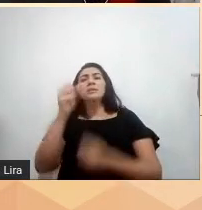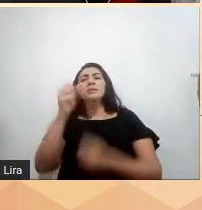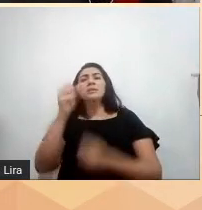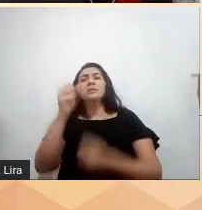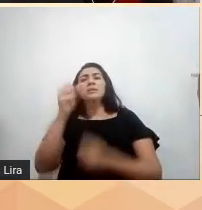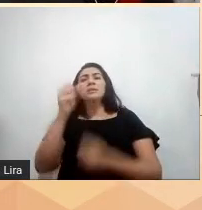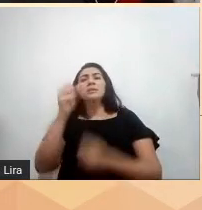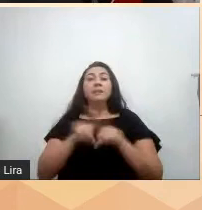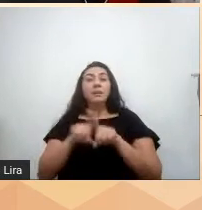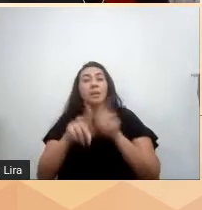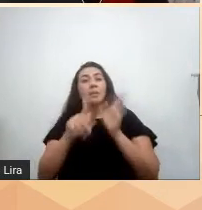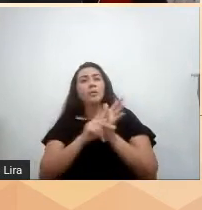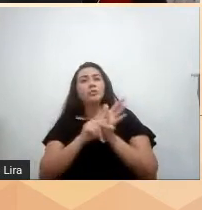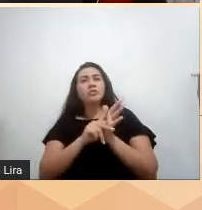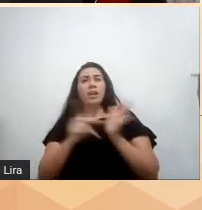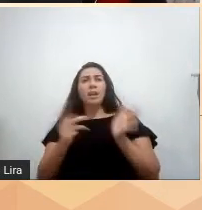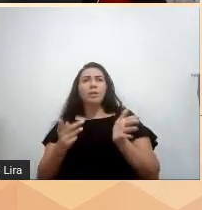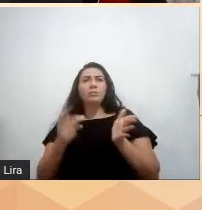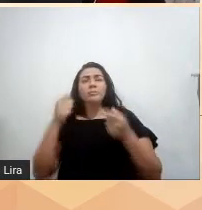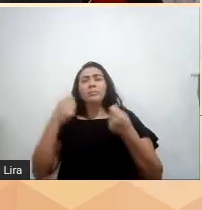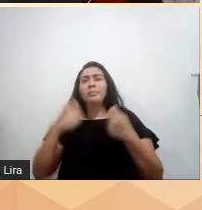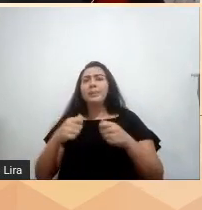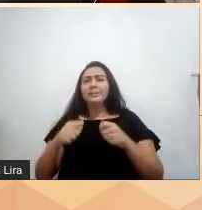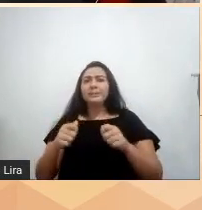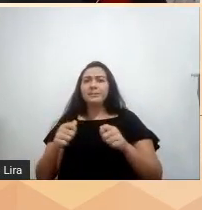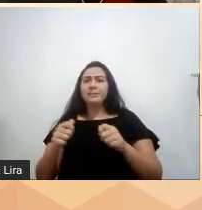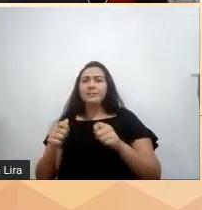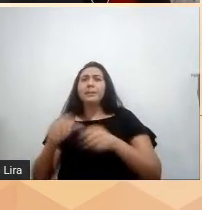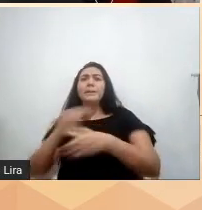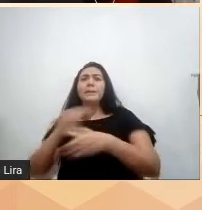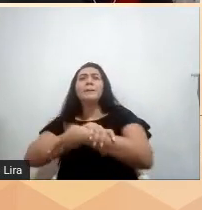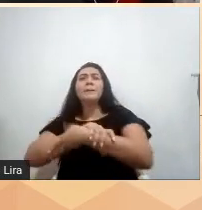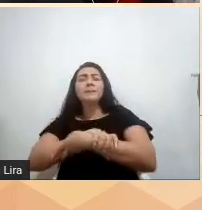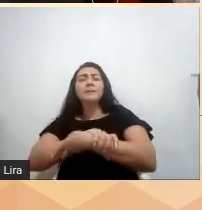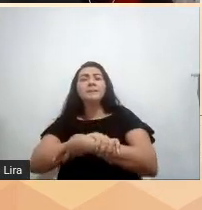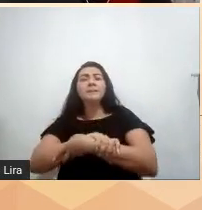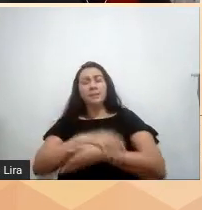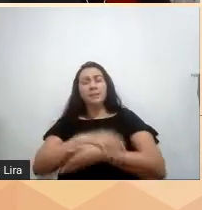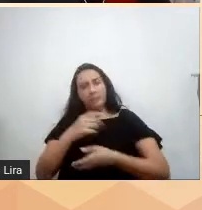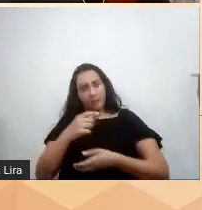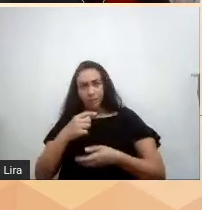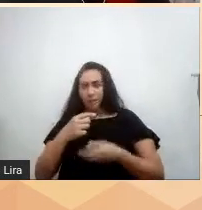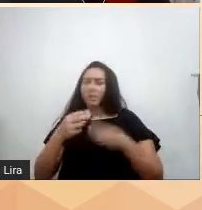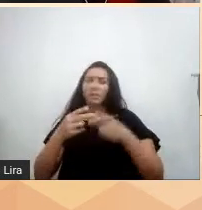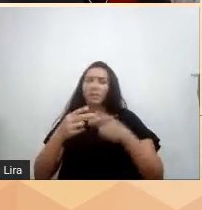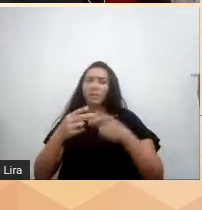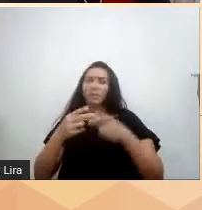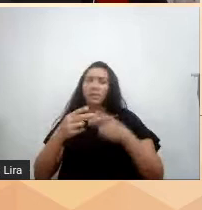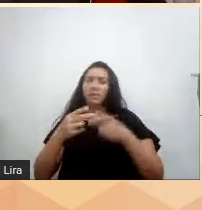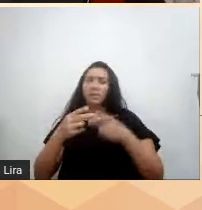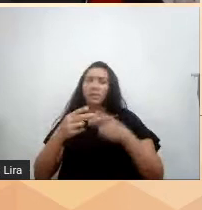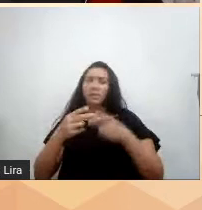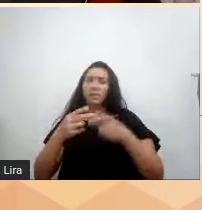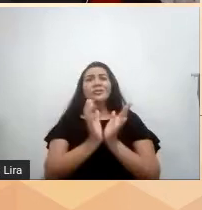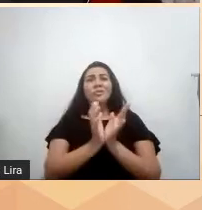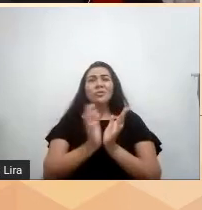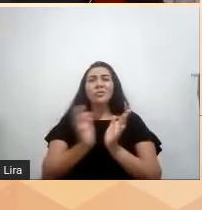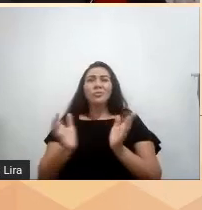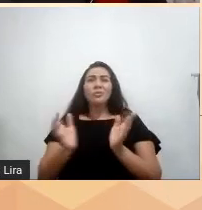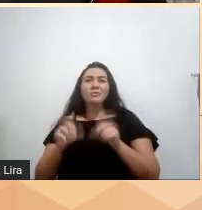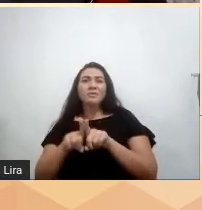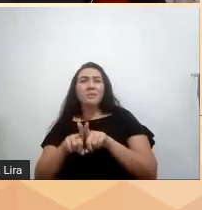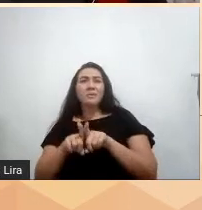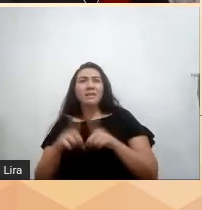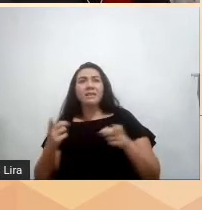que precisa ter parceria com outros setores, como, por exemplo, a administração da instituição, ou o setor de